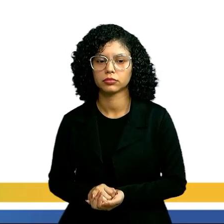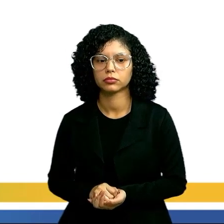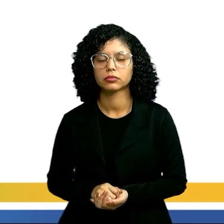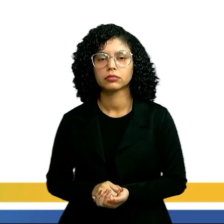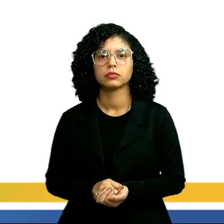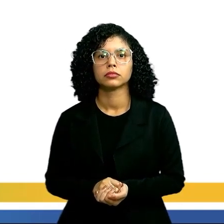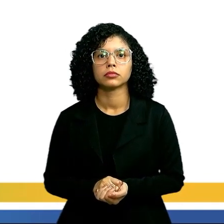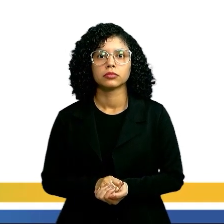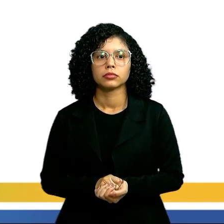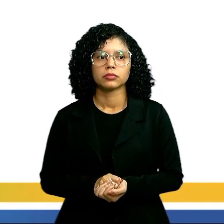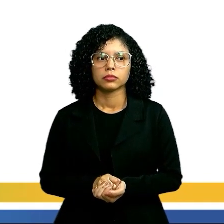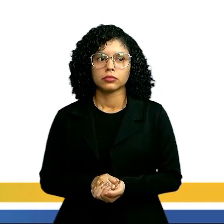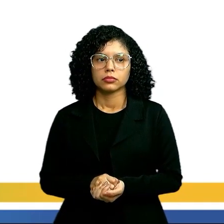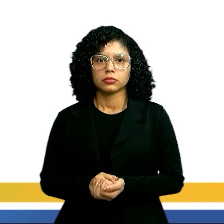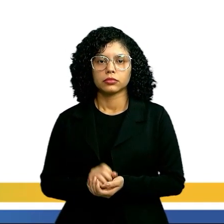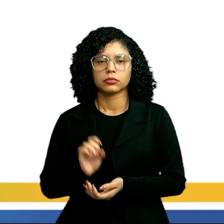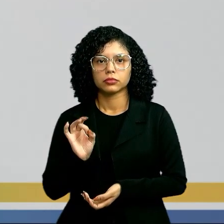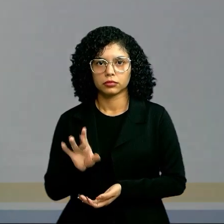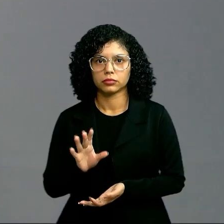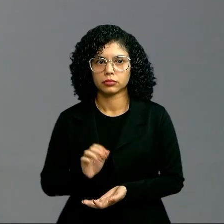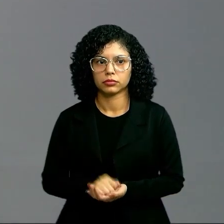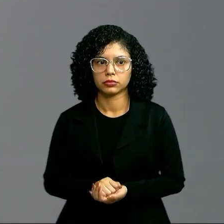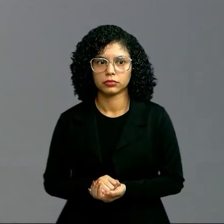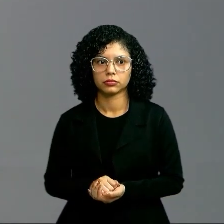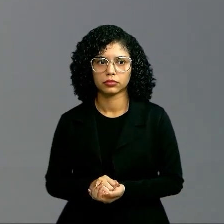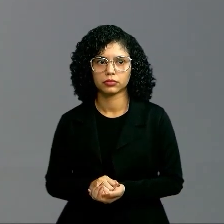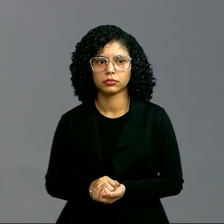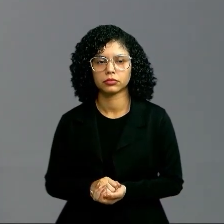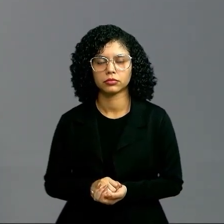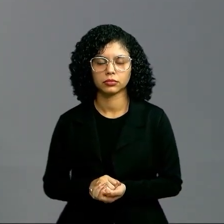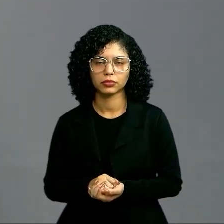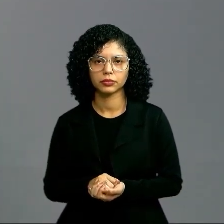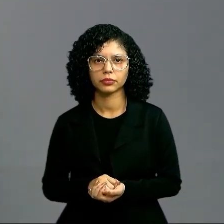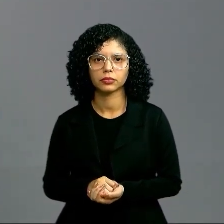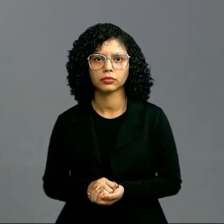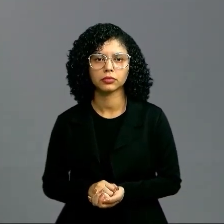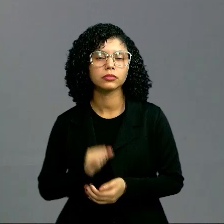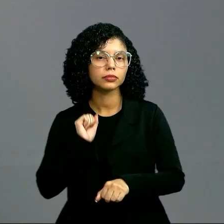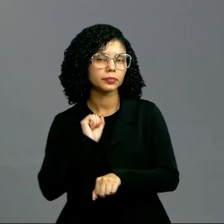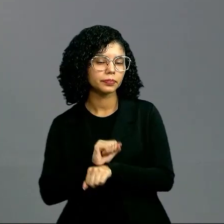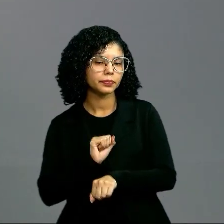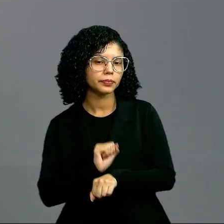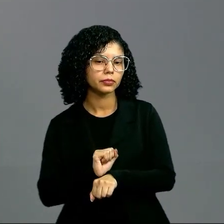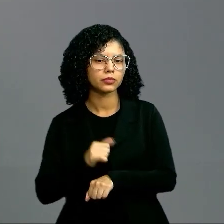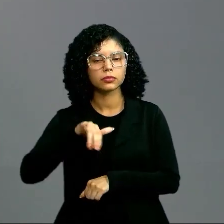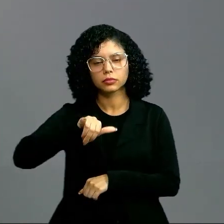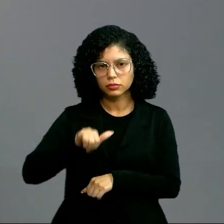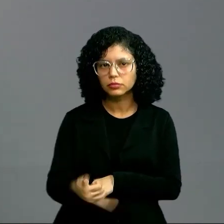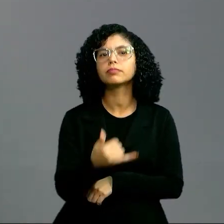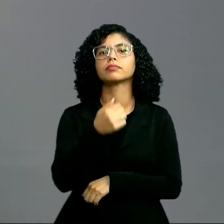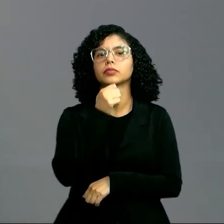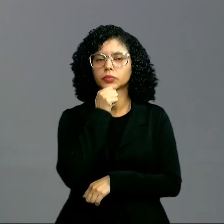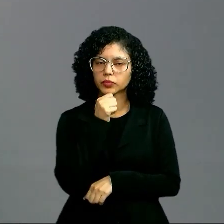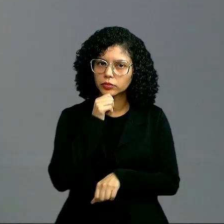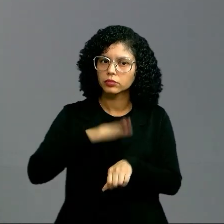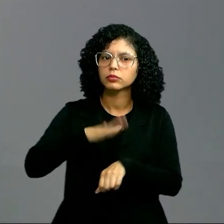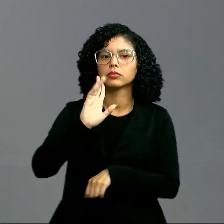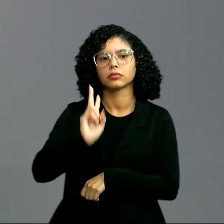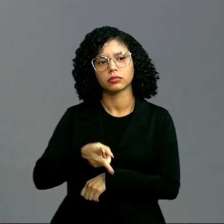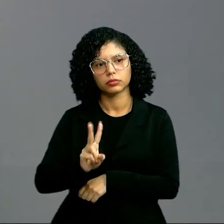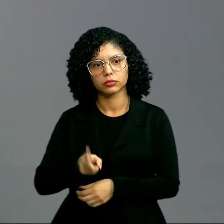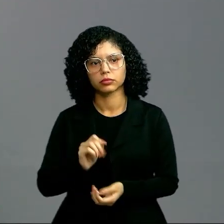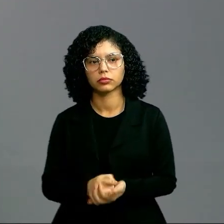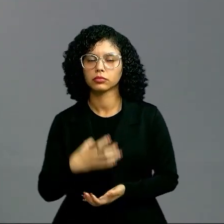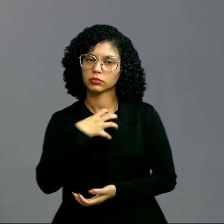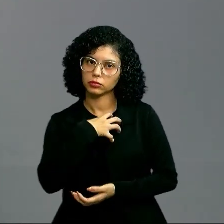Bom, por hoje é só. Espero que vocês aproveitem sempre